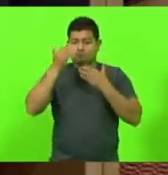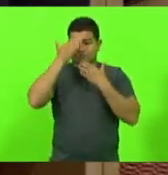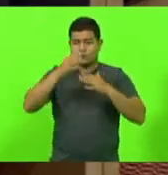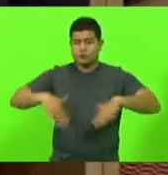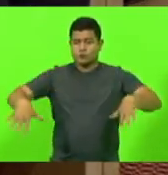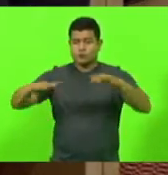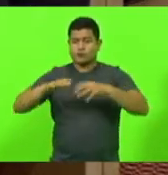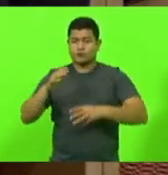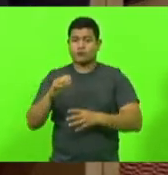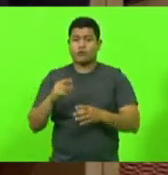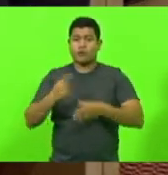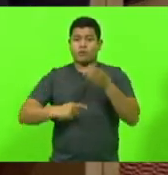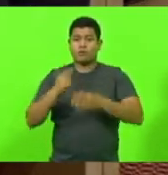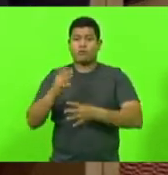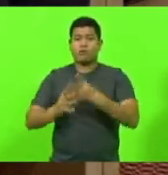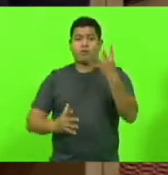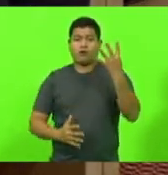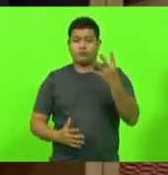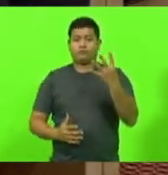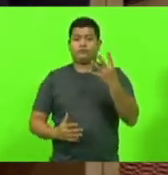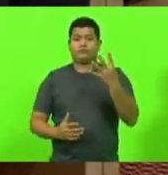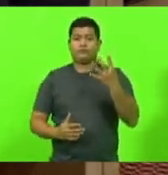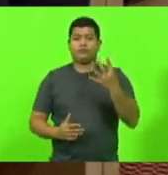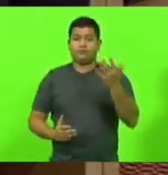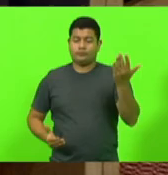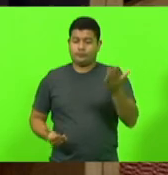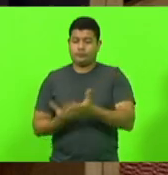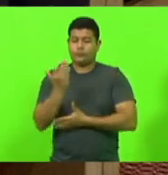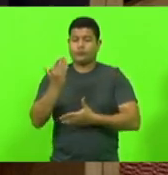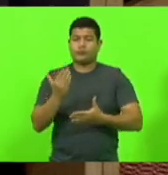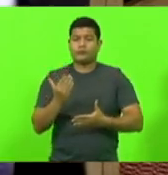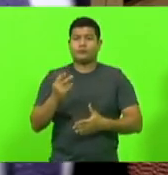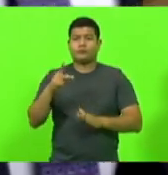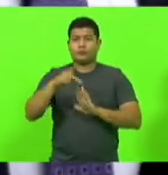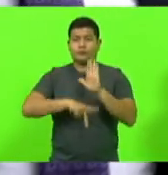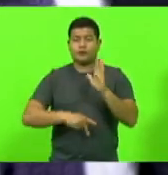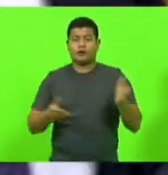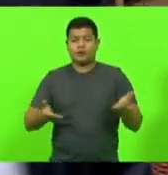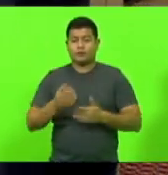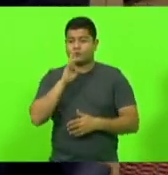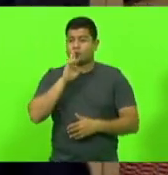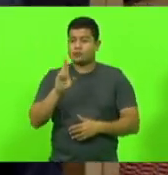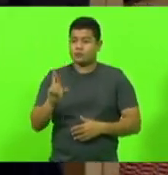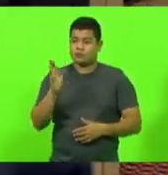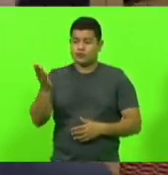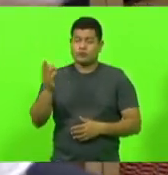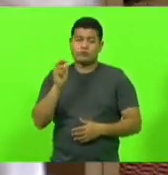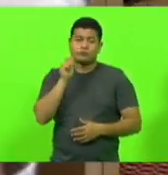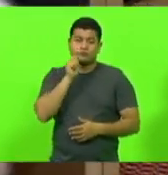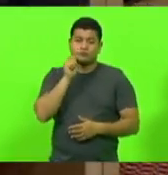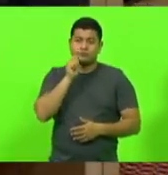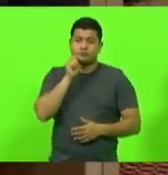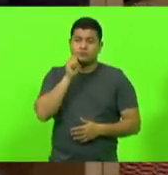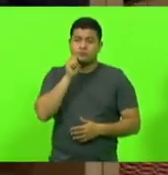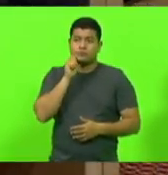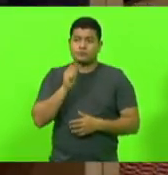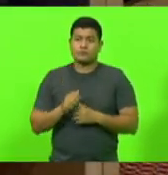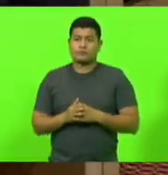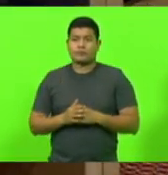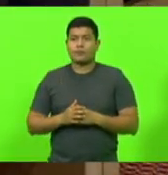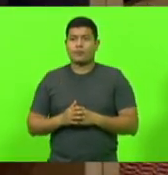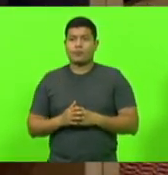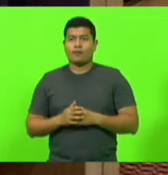quatro comissões que aprovaram o projeto, e respondo à deputada Campagnolo quanto